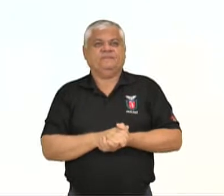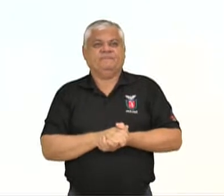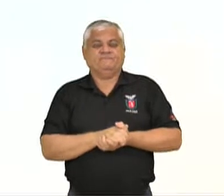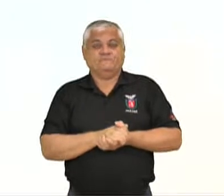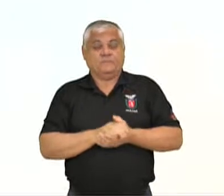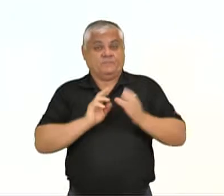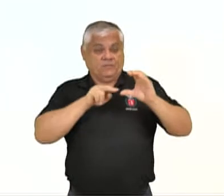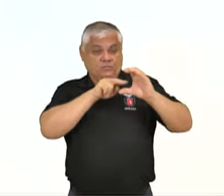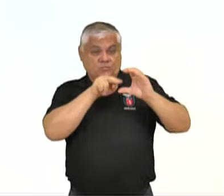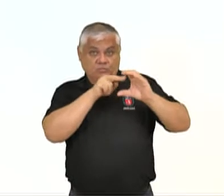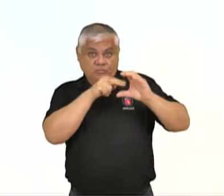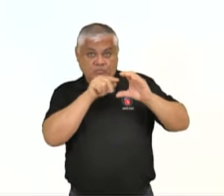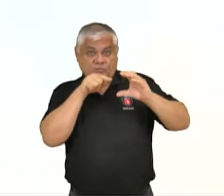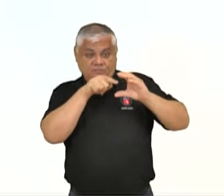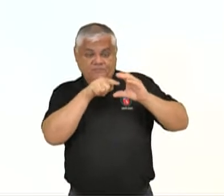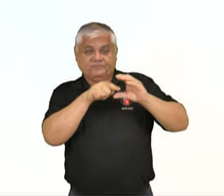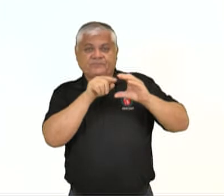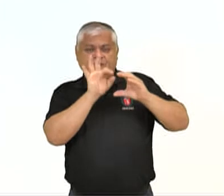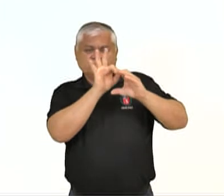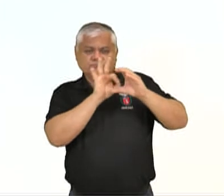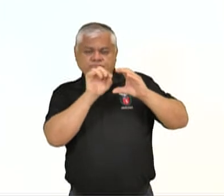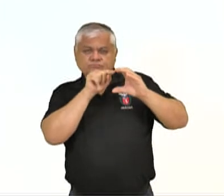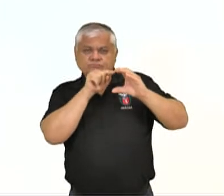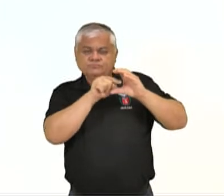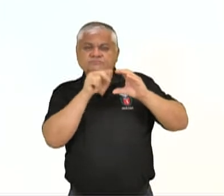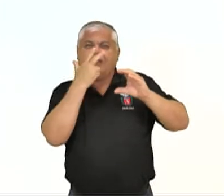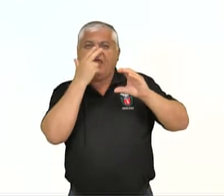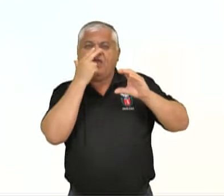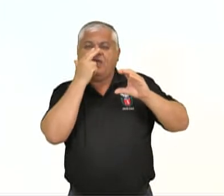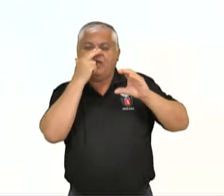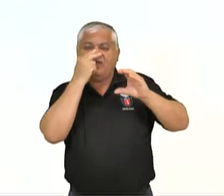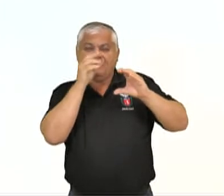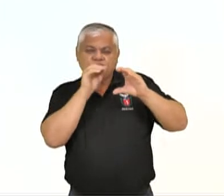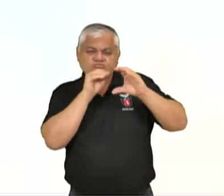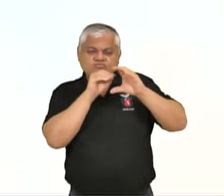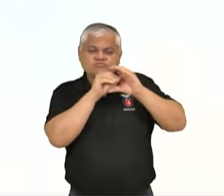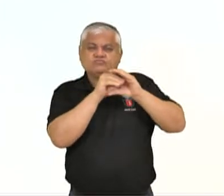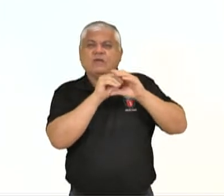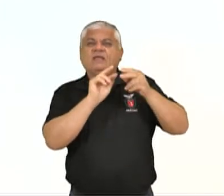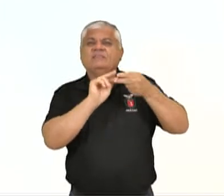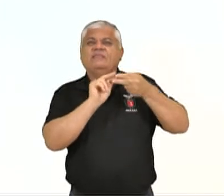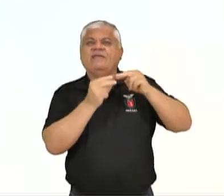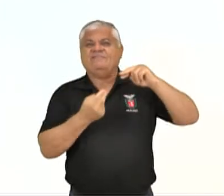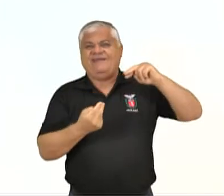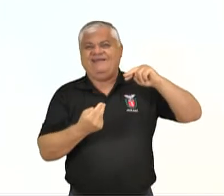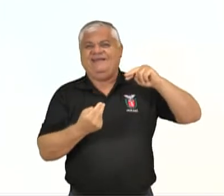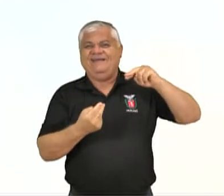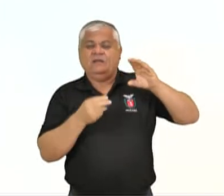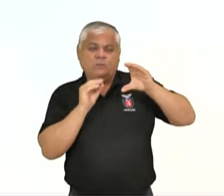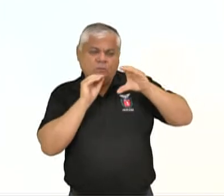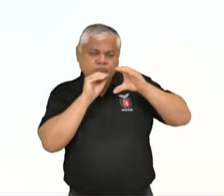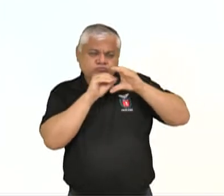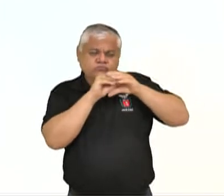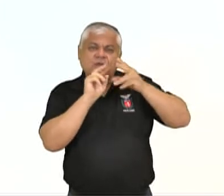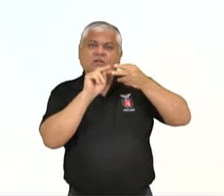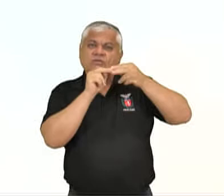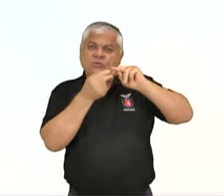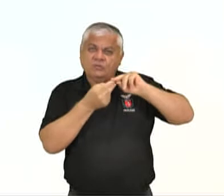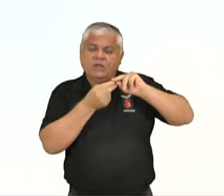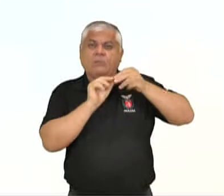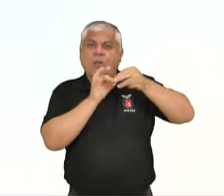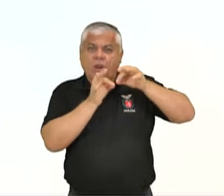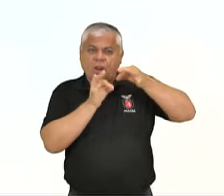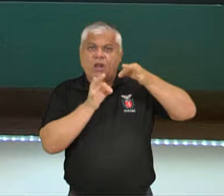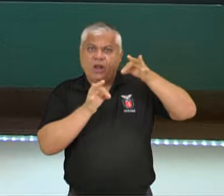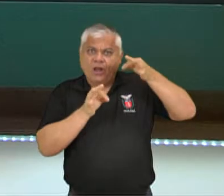O núcleo, ele é então a casinha do DNA. A função dessa organela, que é uma organela bem grande, né? Então